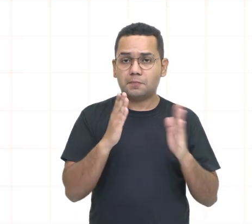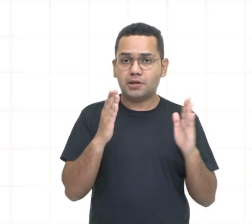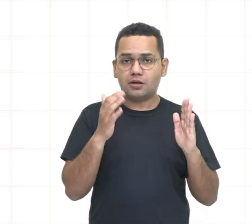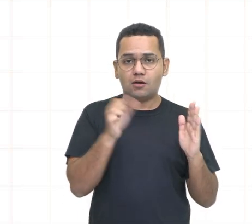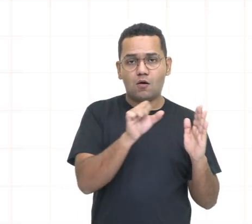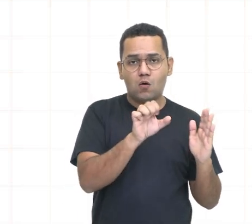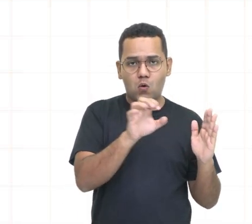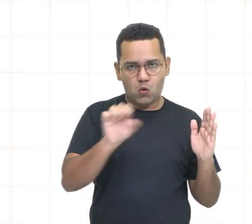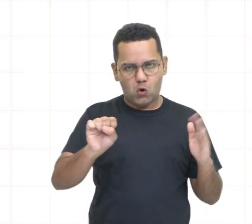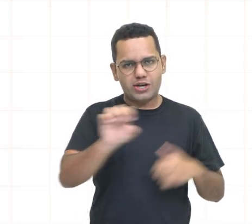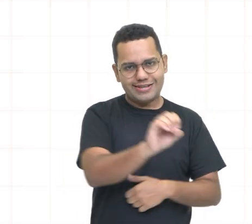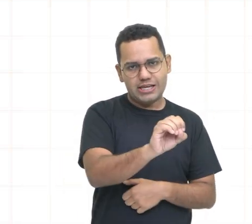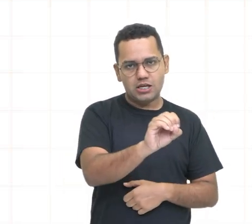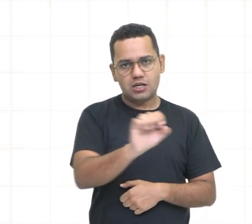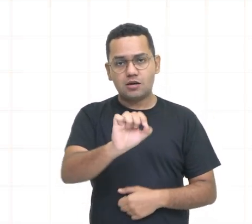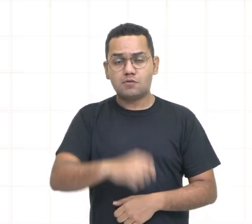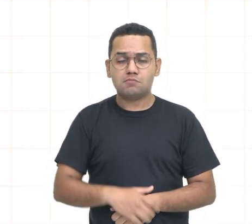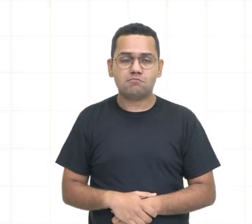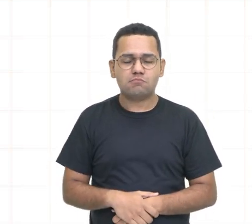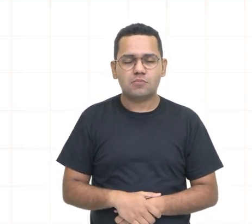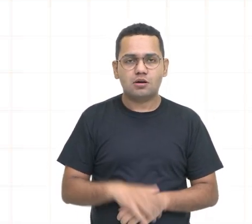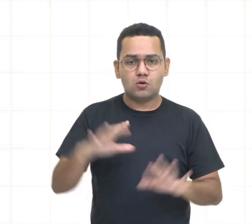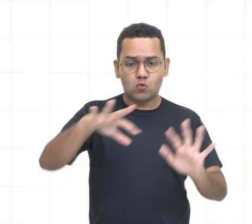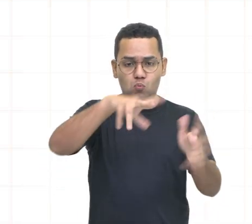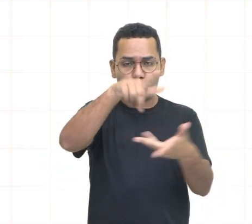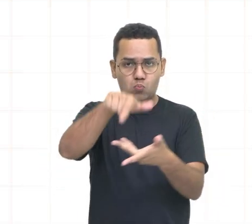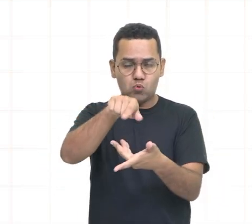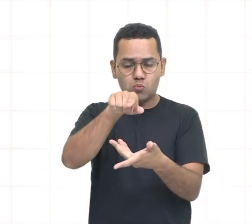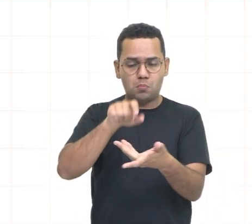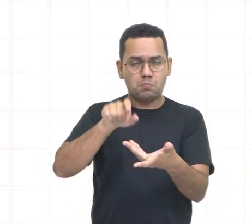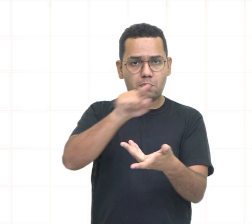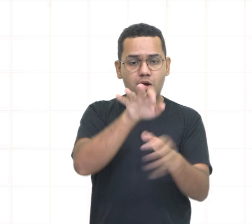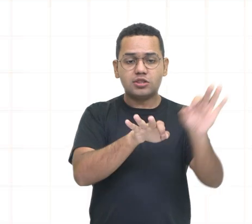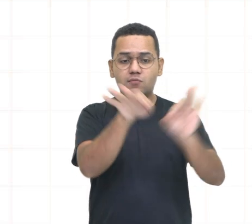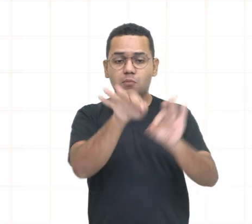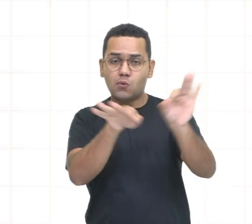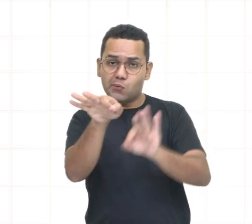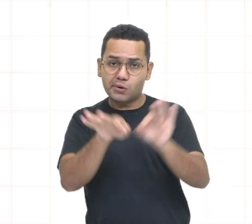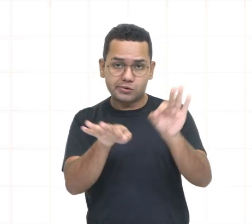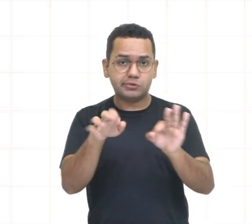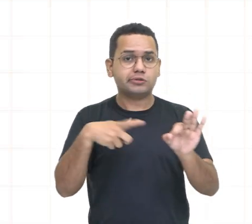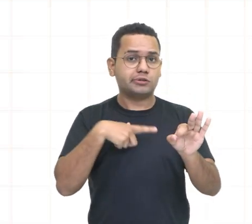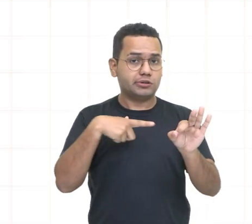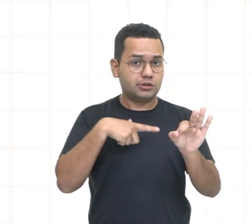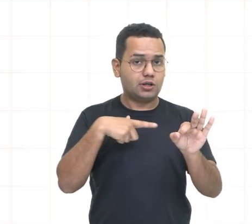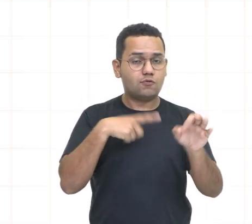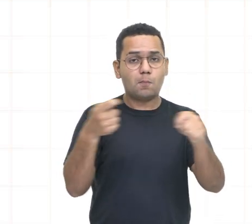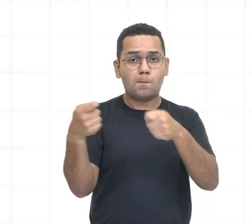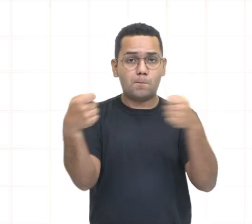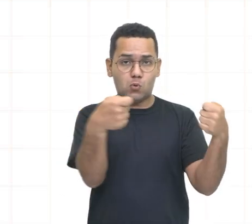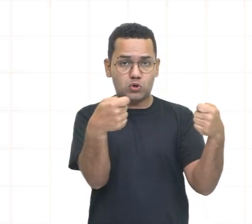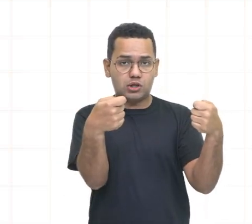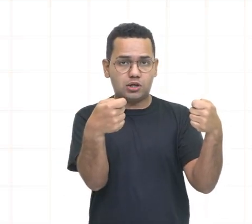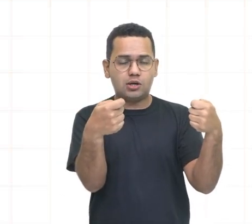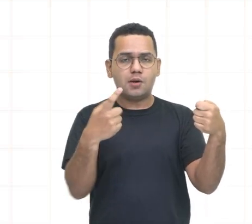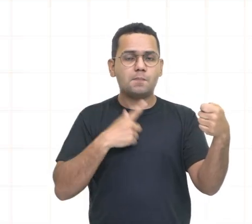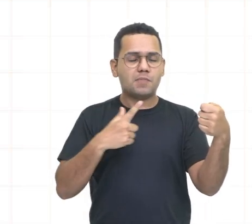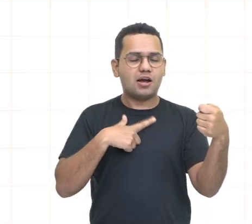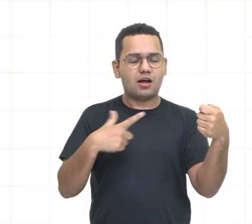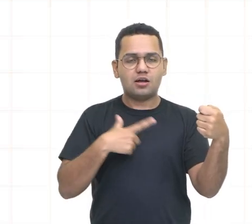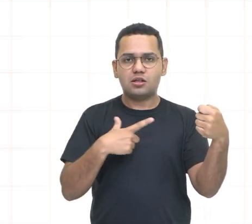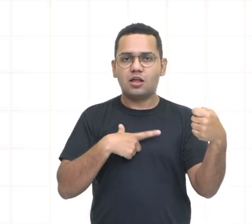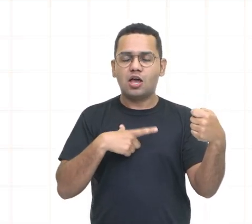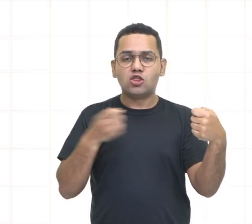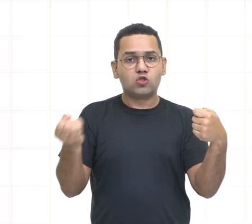justamente a organização mundial, uma nova ordem mundial, e que vai exigir novas demandas. E